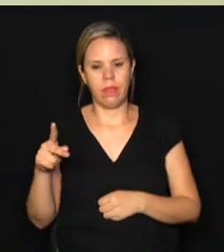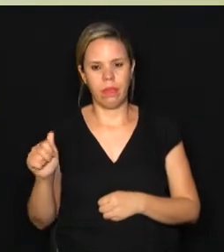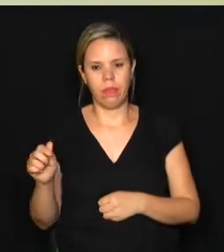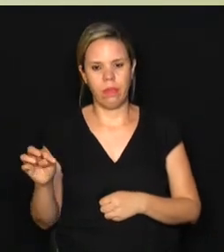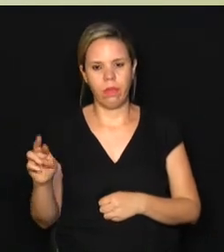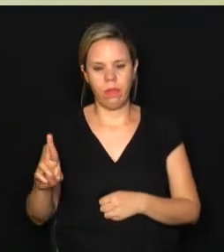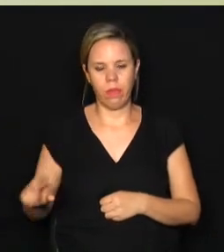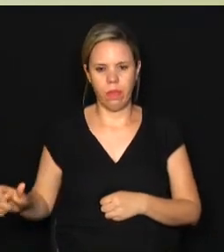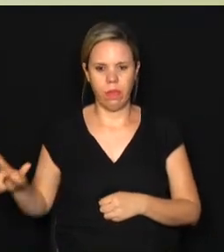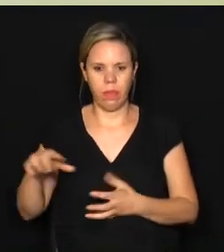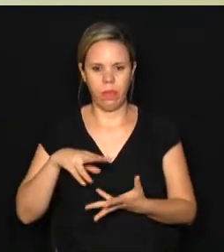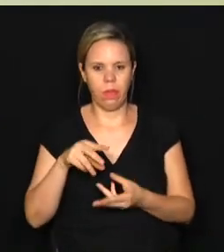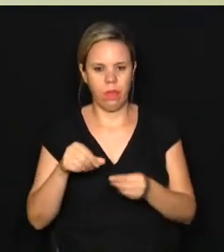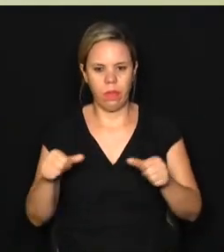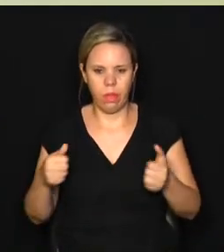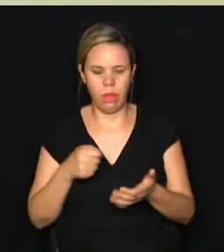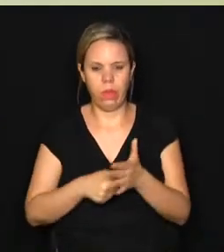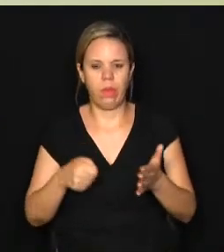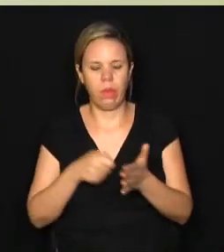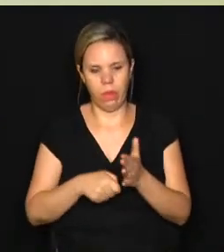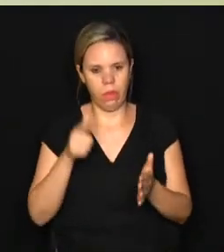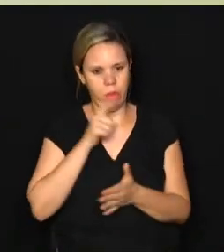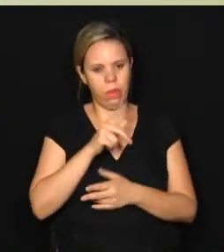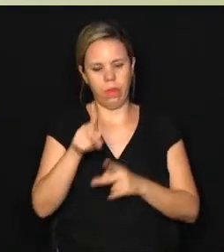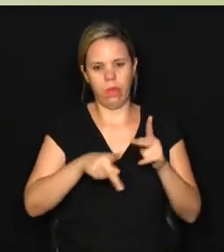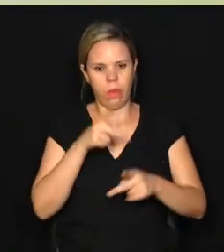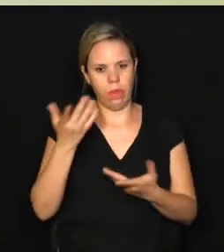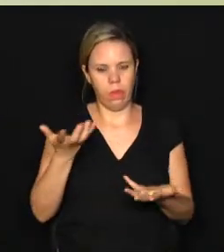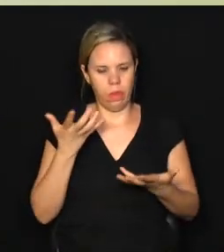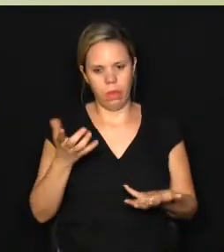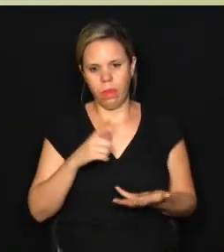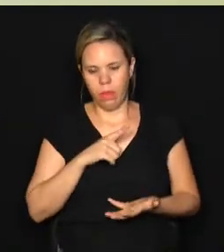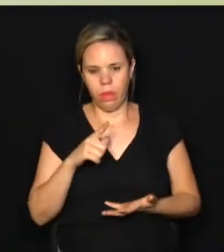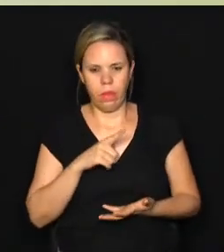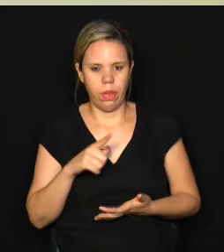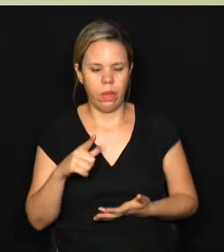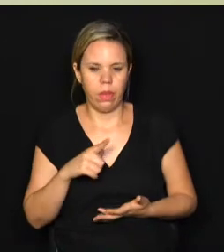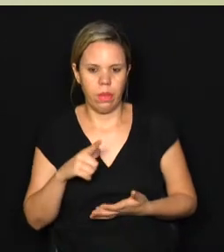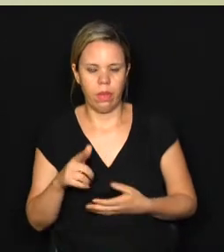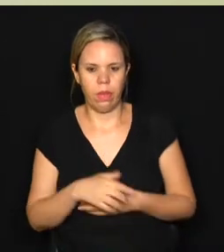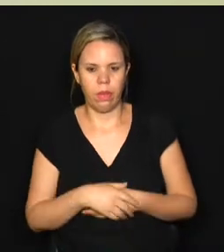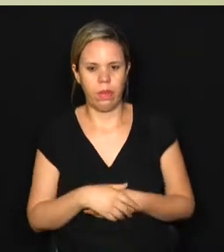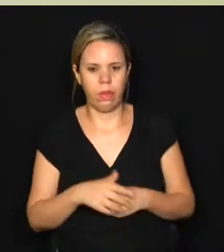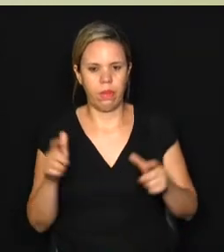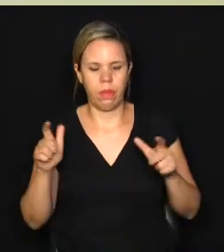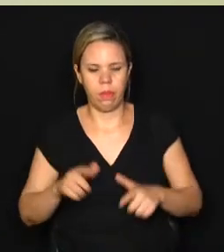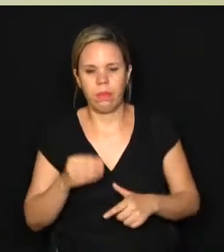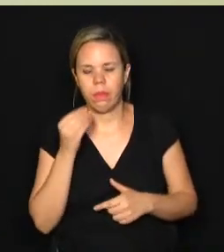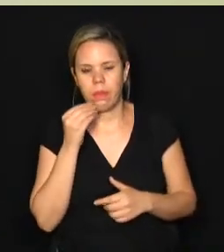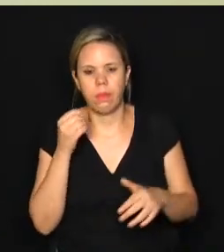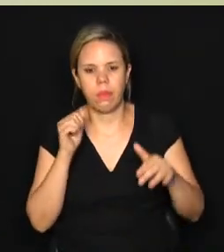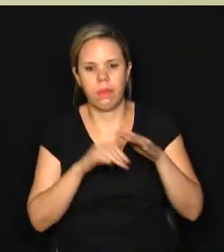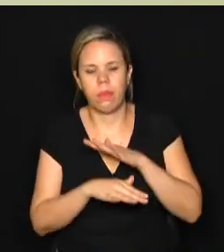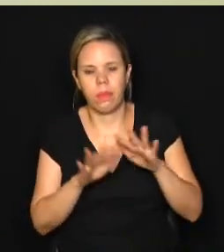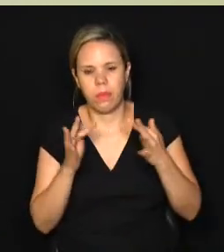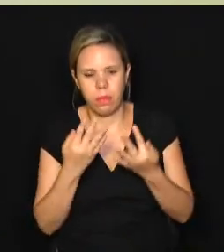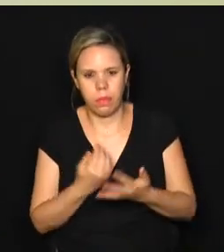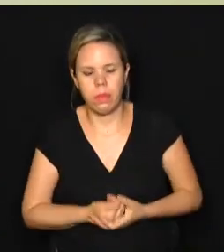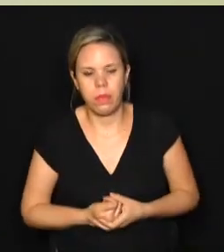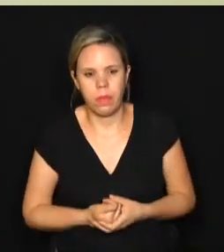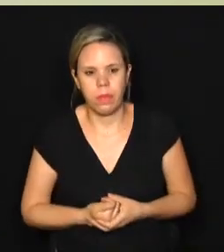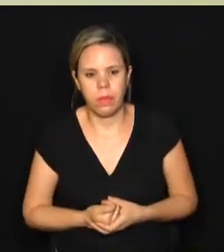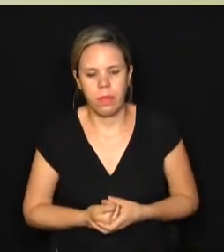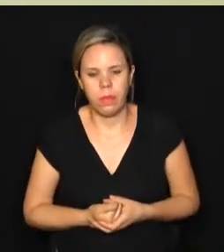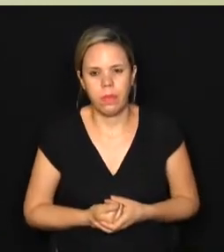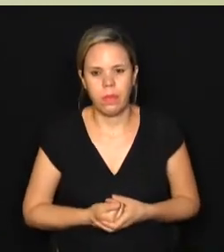pela reforma agrária iniciou porque as pessoas que gostariam de ter um espaço para poder enterrar os seus familiares, para poder colocar os